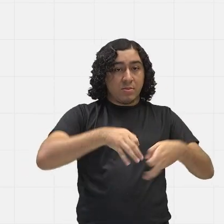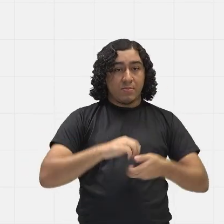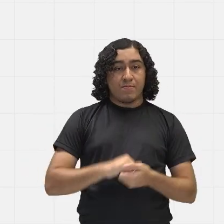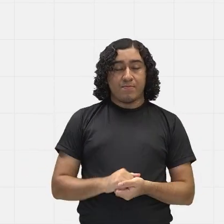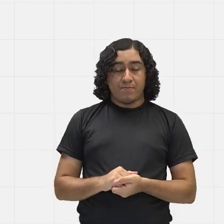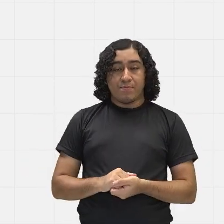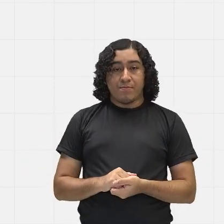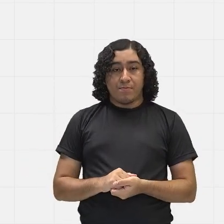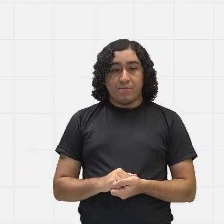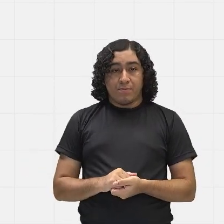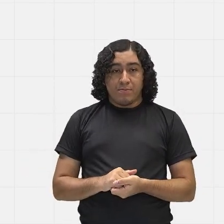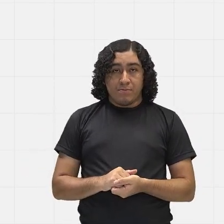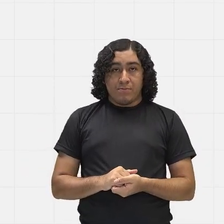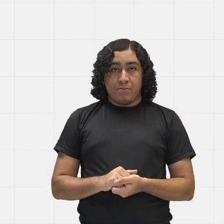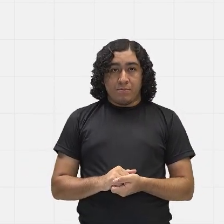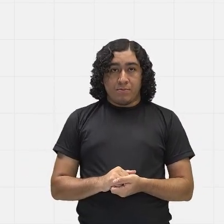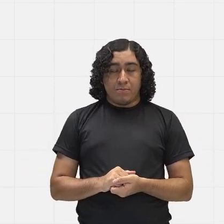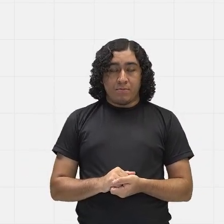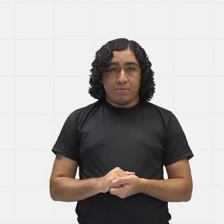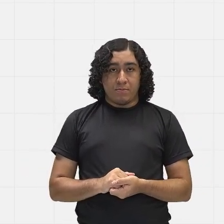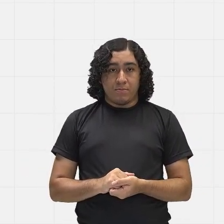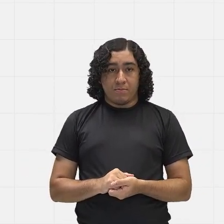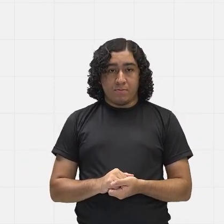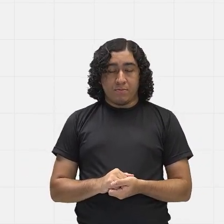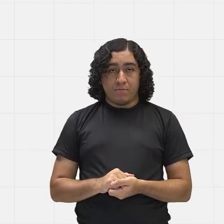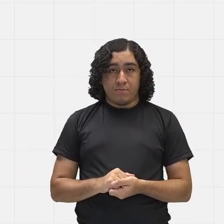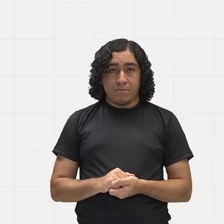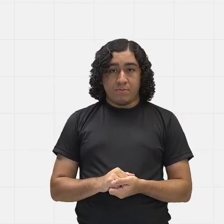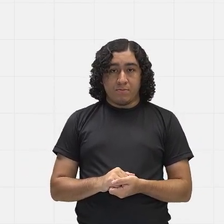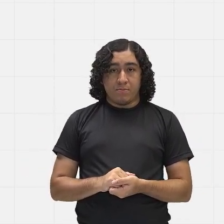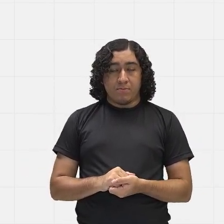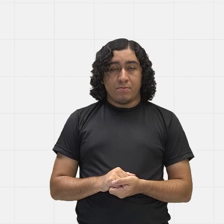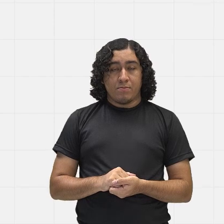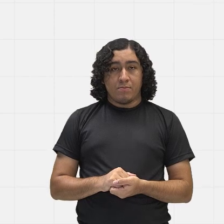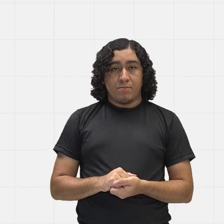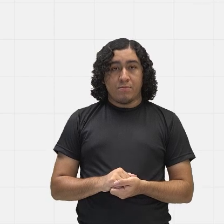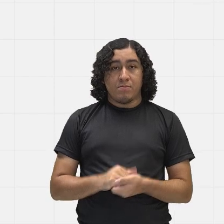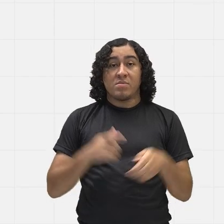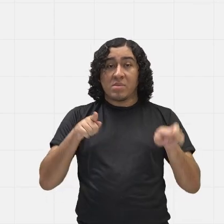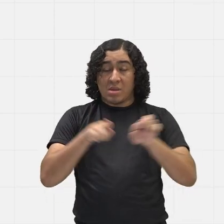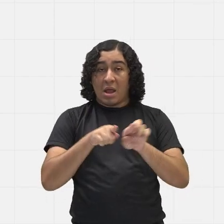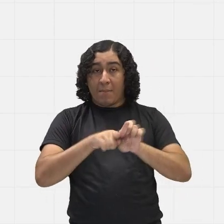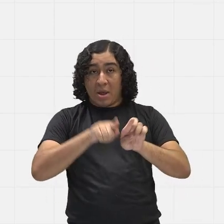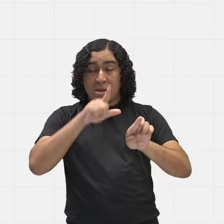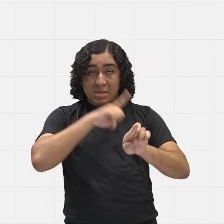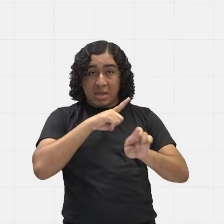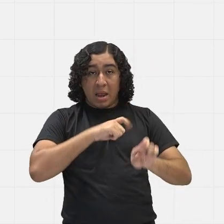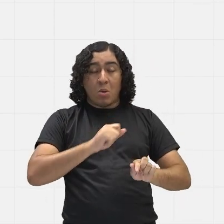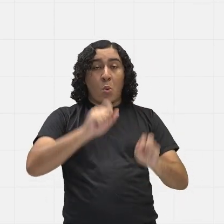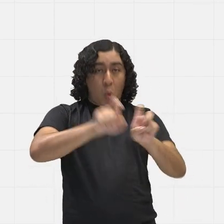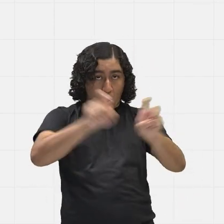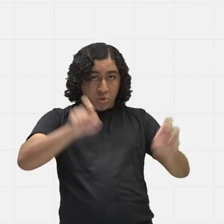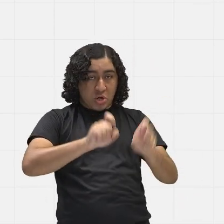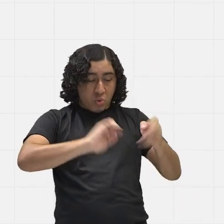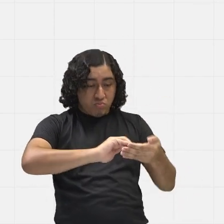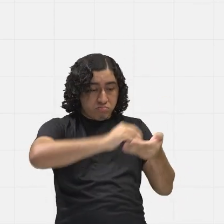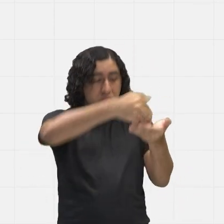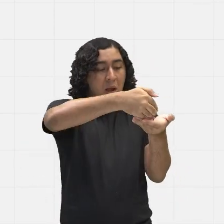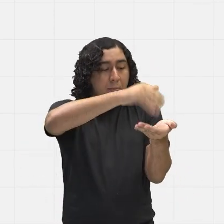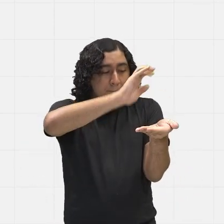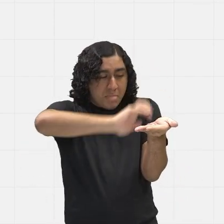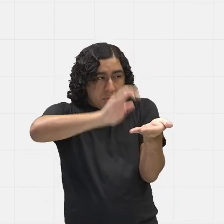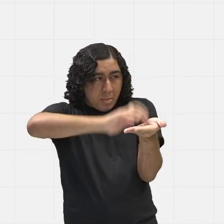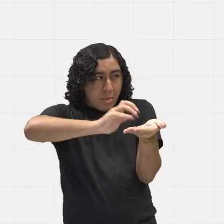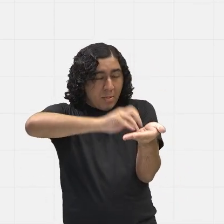Você pode também, naquele mesmo ícone de volume do seu Windows, né, que fica no canto inferior direito da